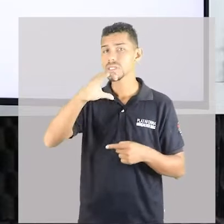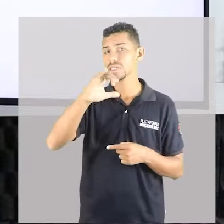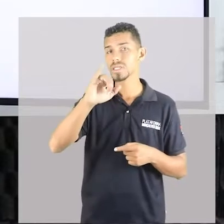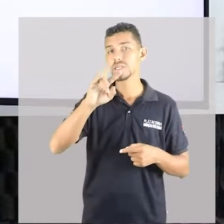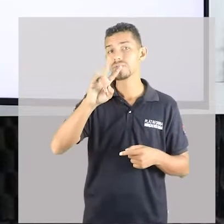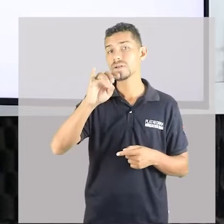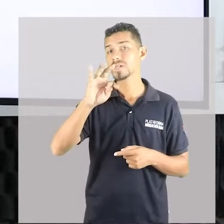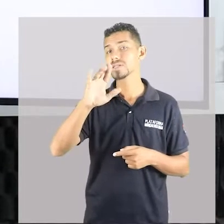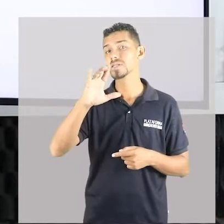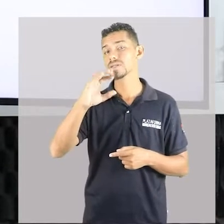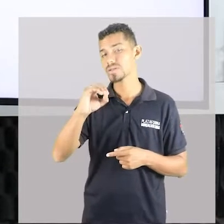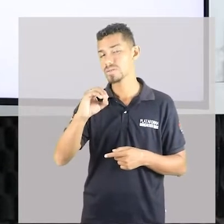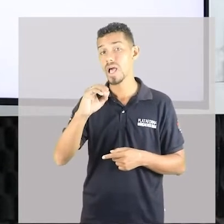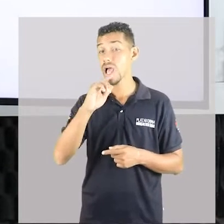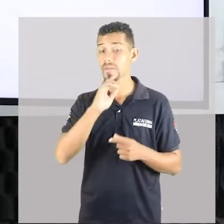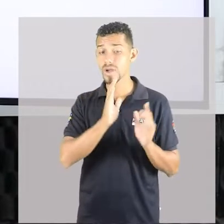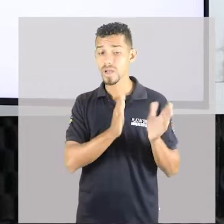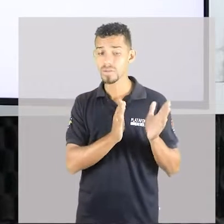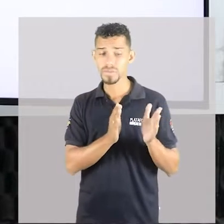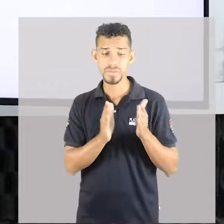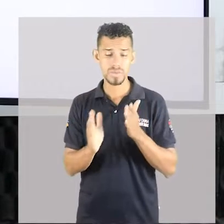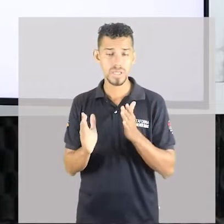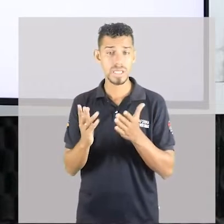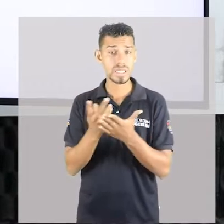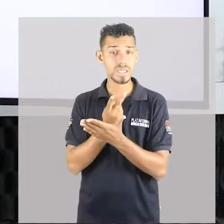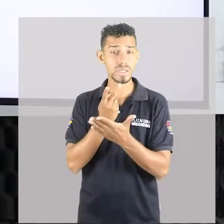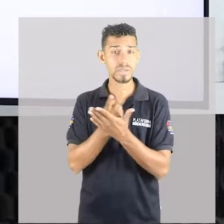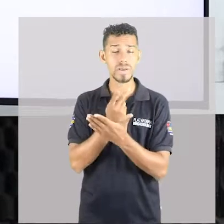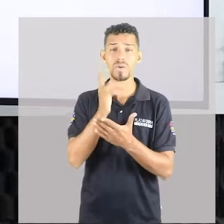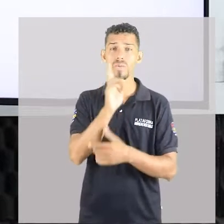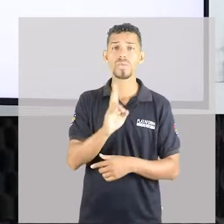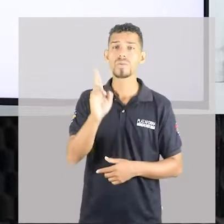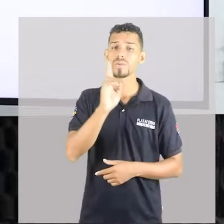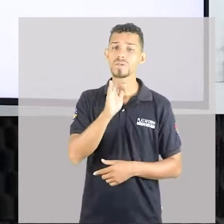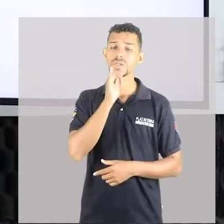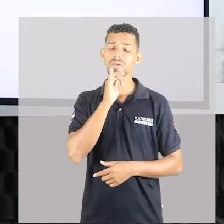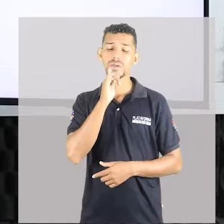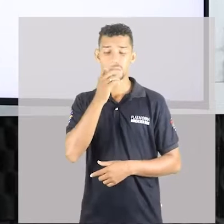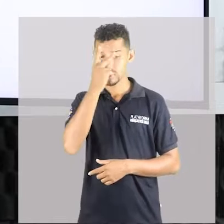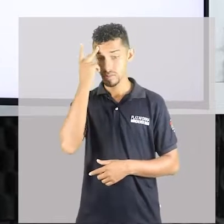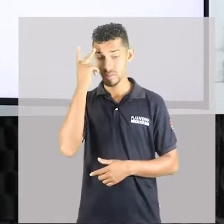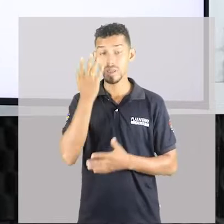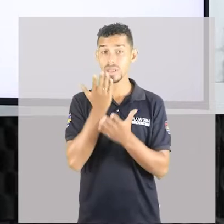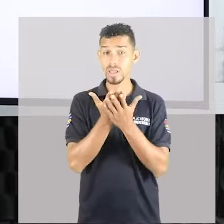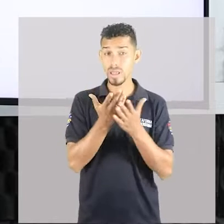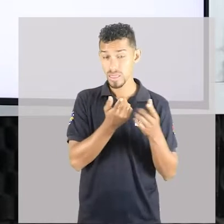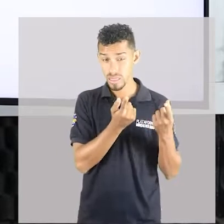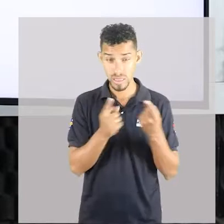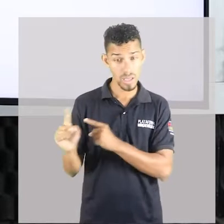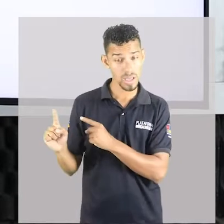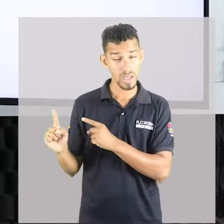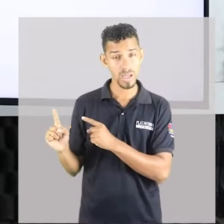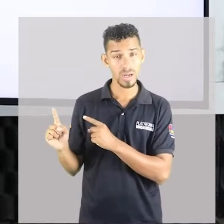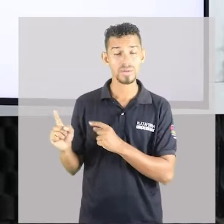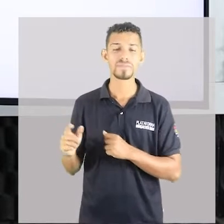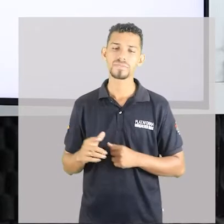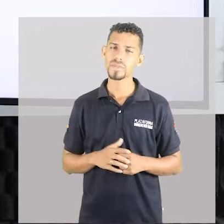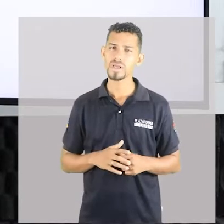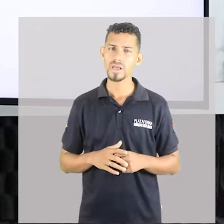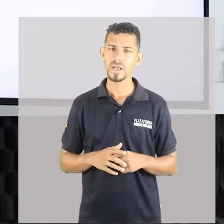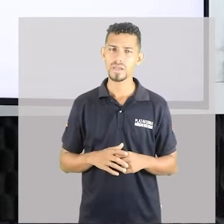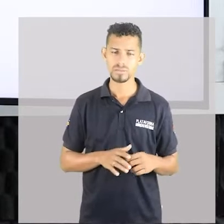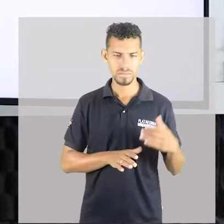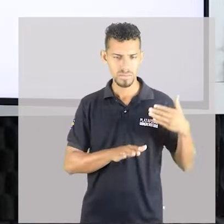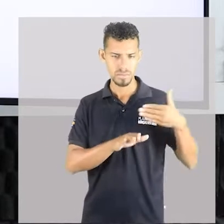civilizatório, até porque é uma gradação errônea utilizada para quem está atacando, ou seja, para quem